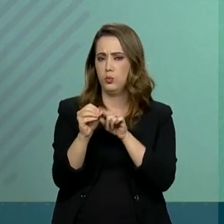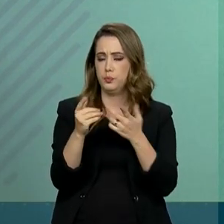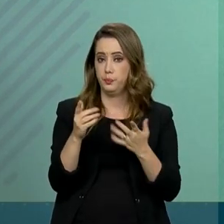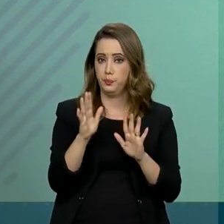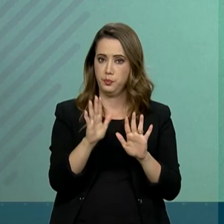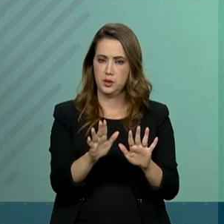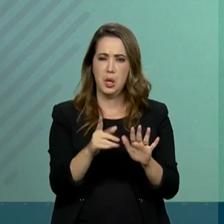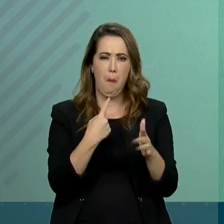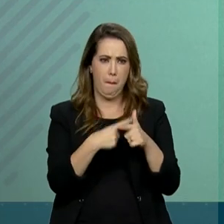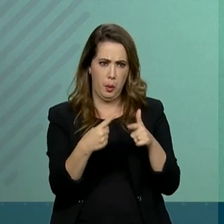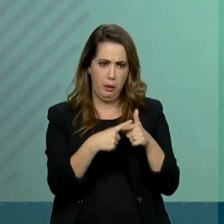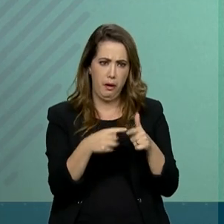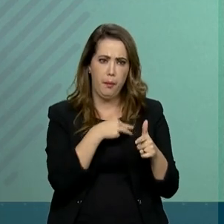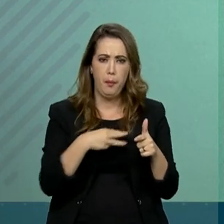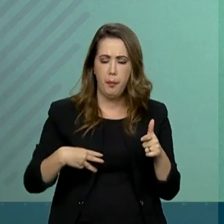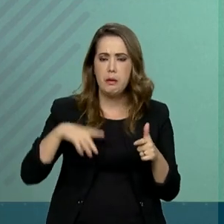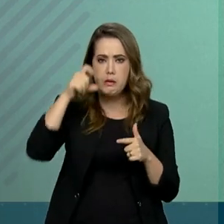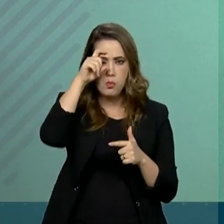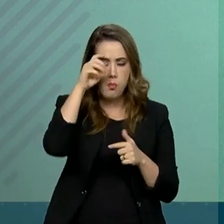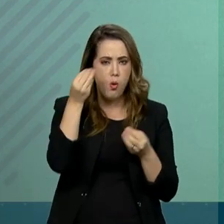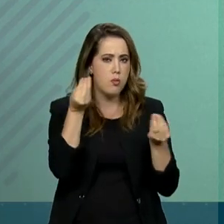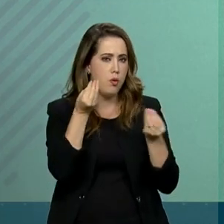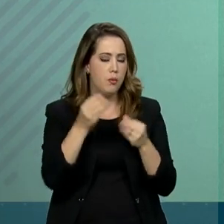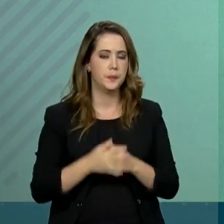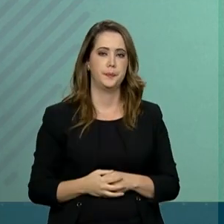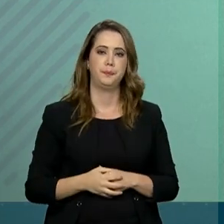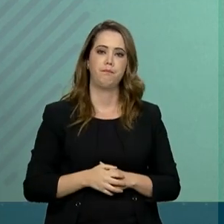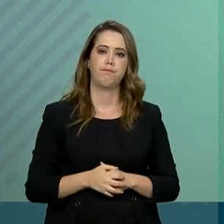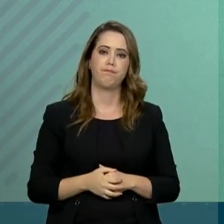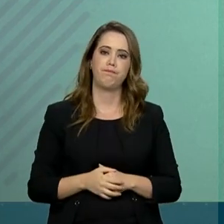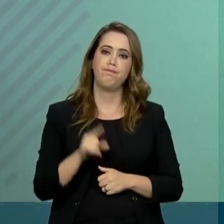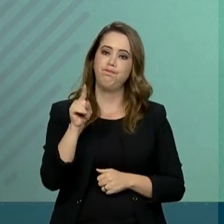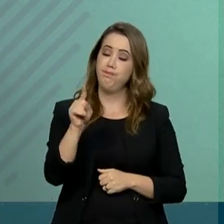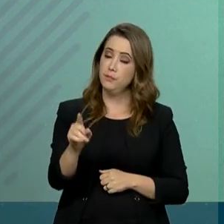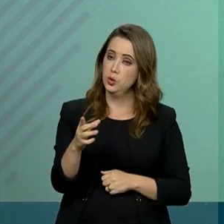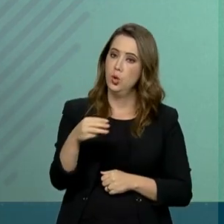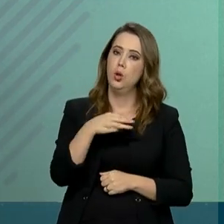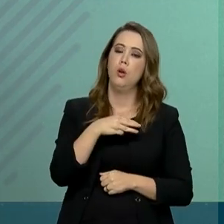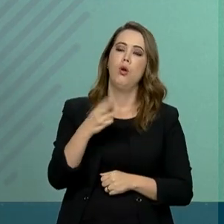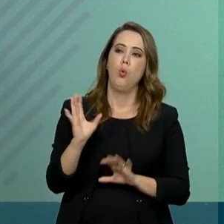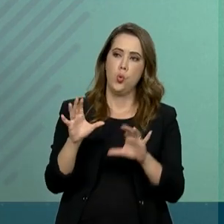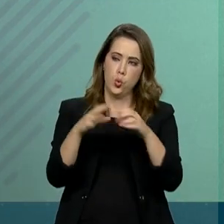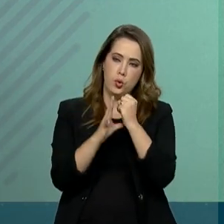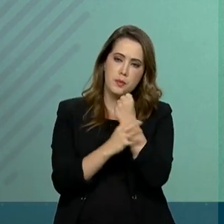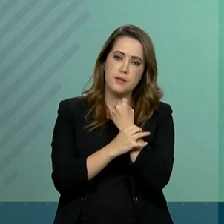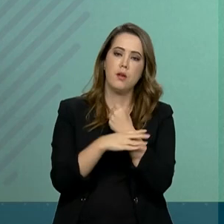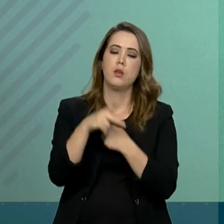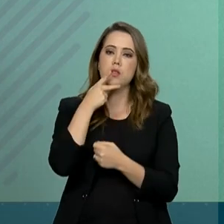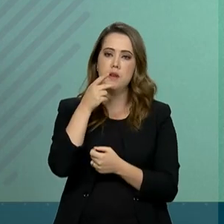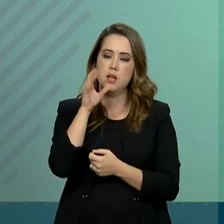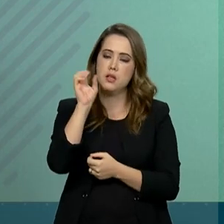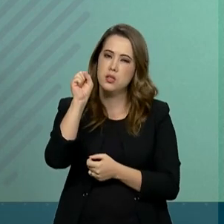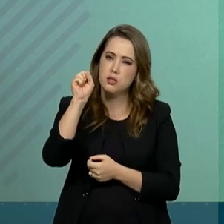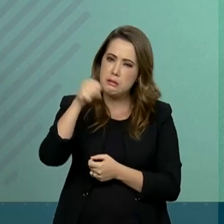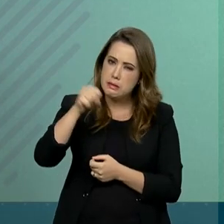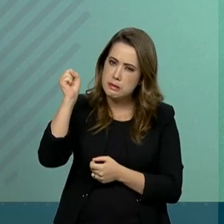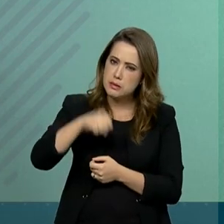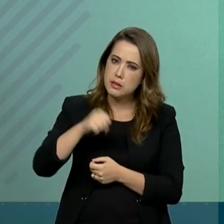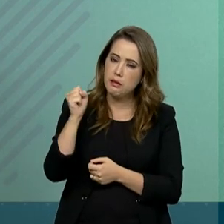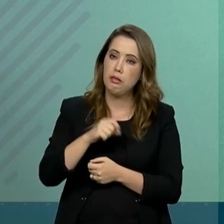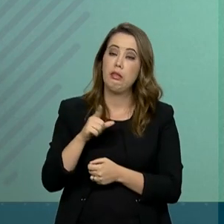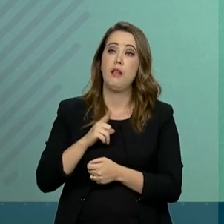conversou com a nossa equipe e confirma assim que houve uma tentativa de acesso a um celular